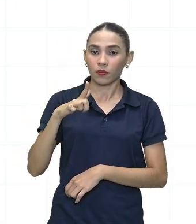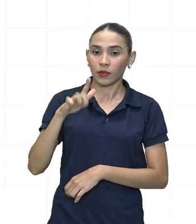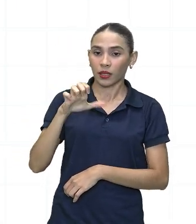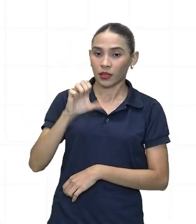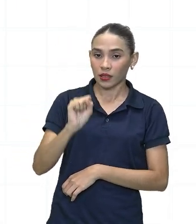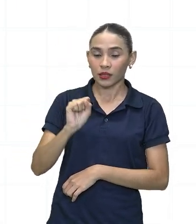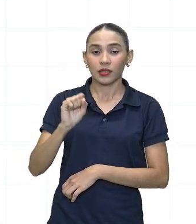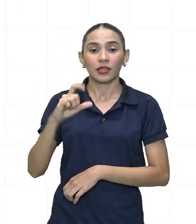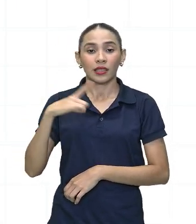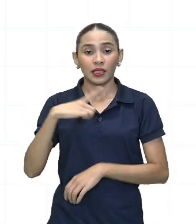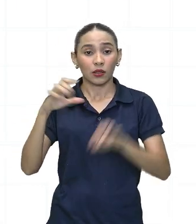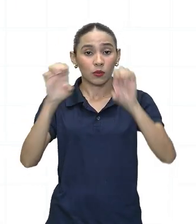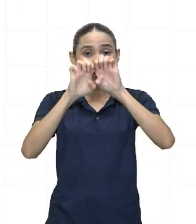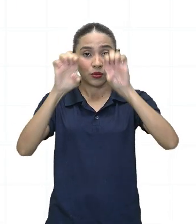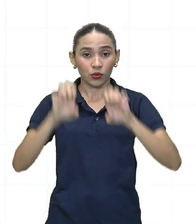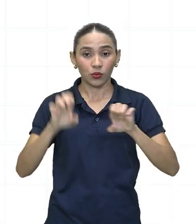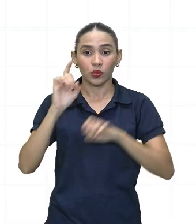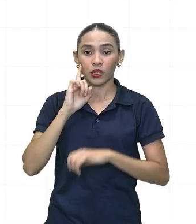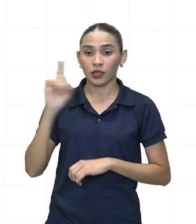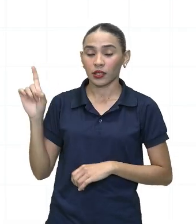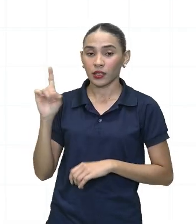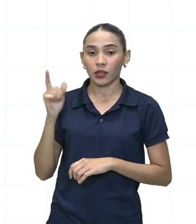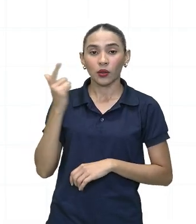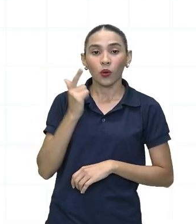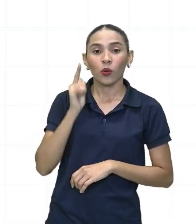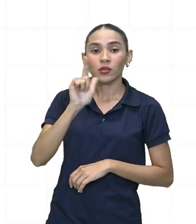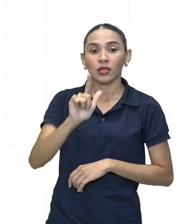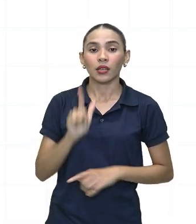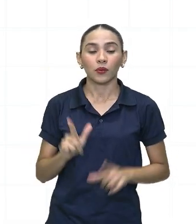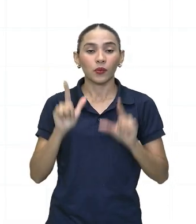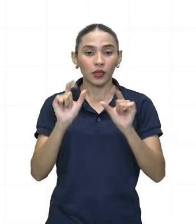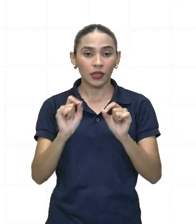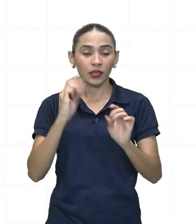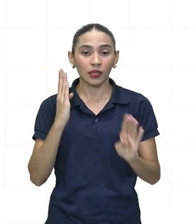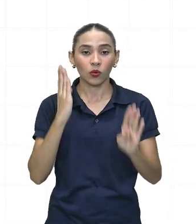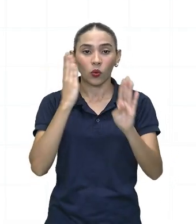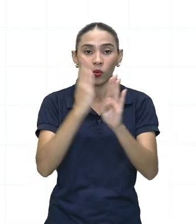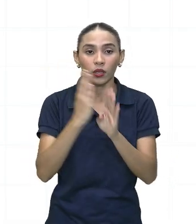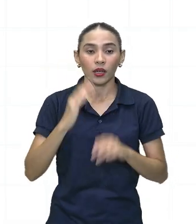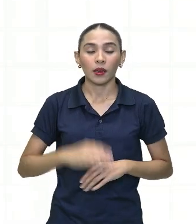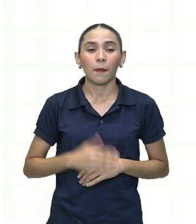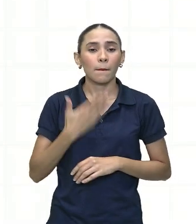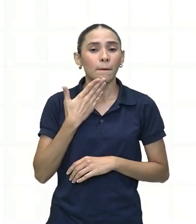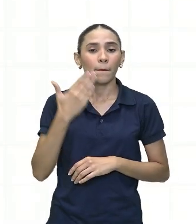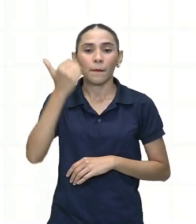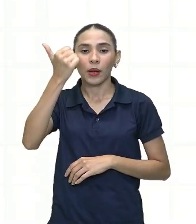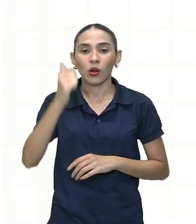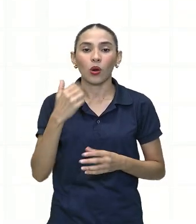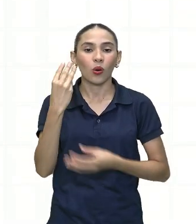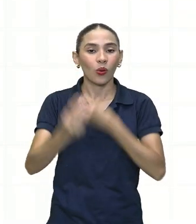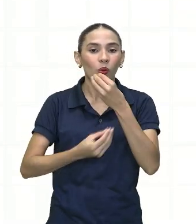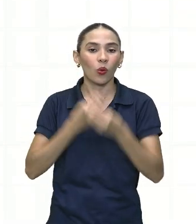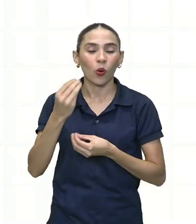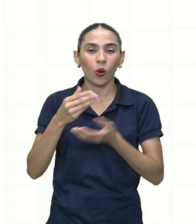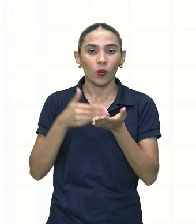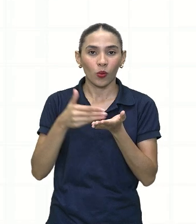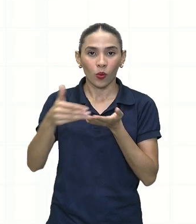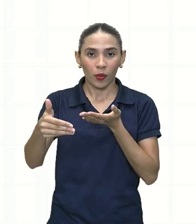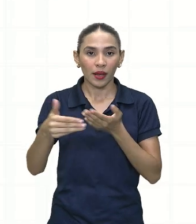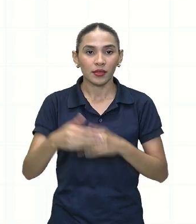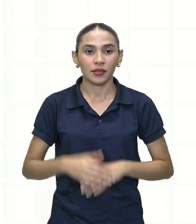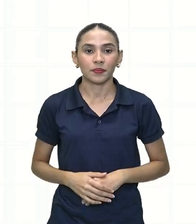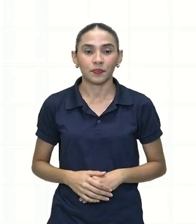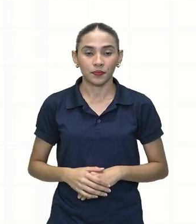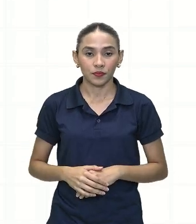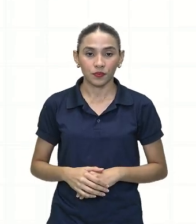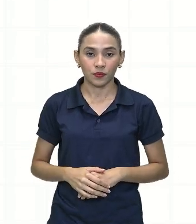um esquema onde a gente consegue identificar melhor como é que tudo acontece,